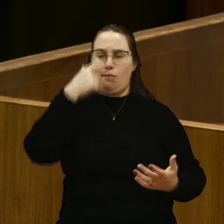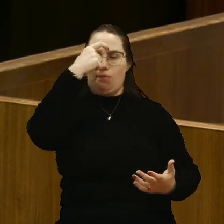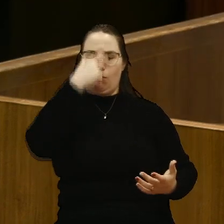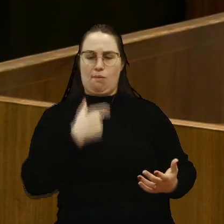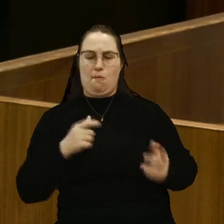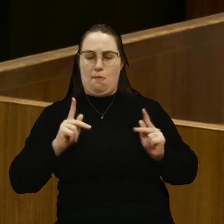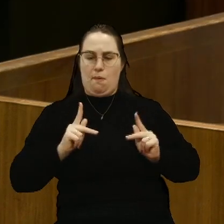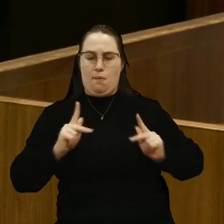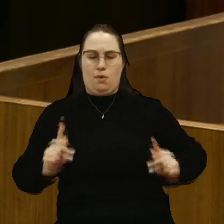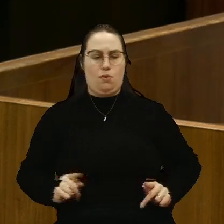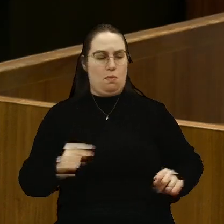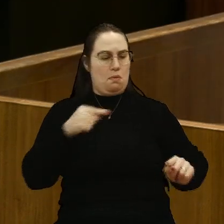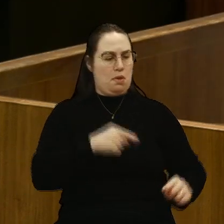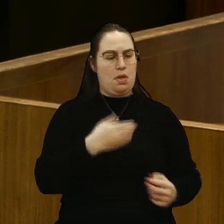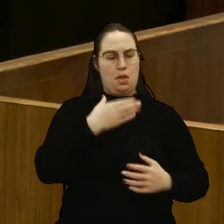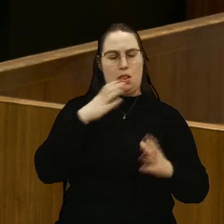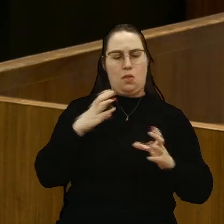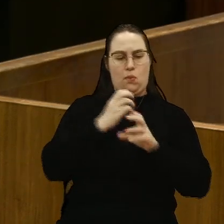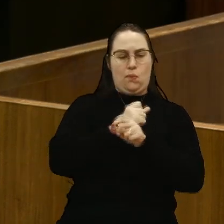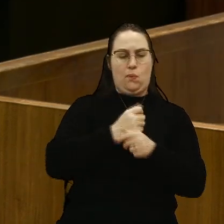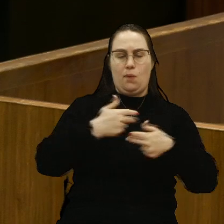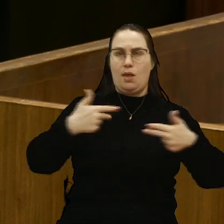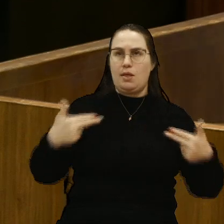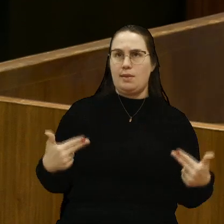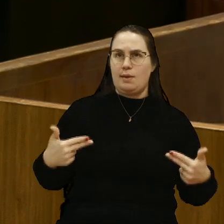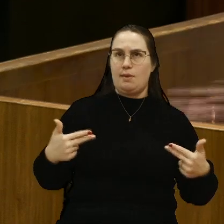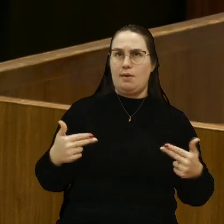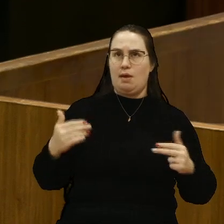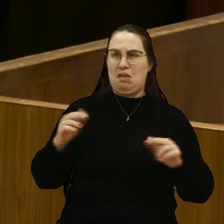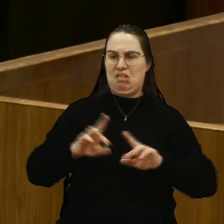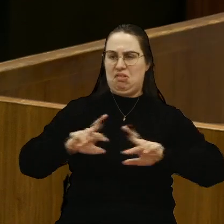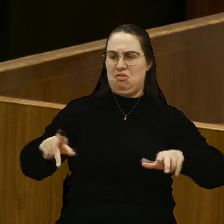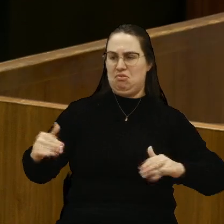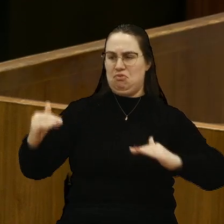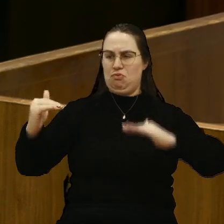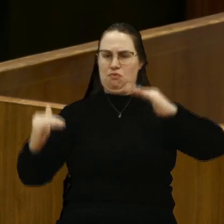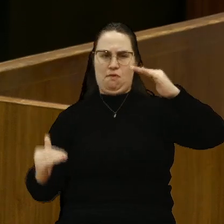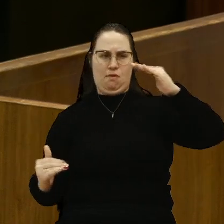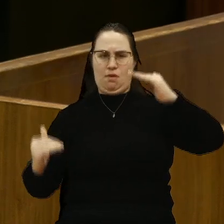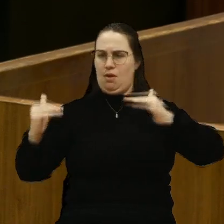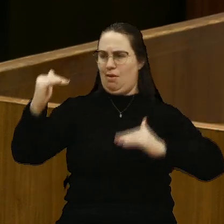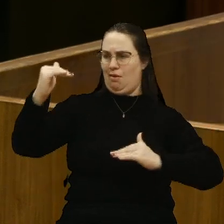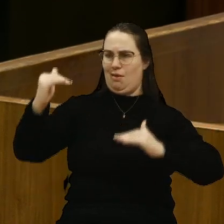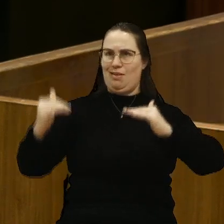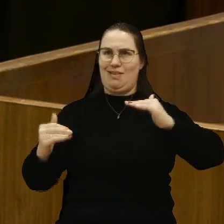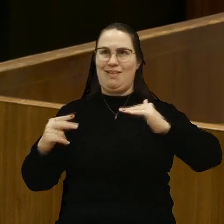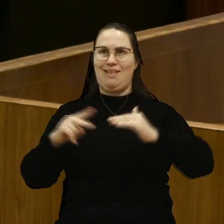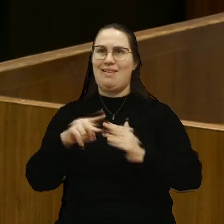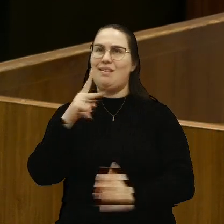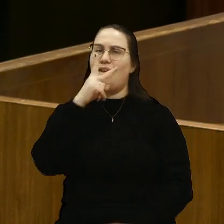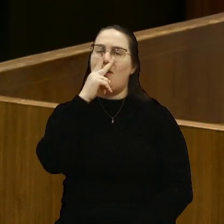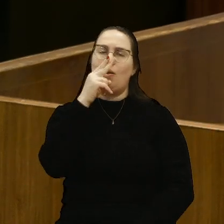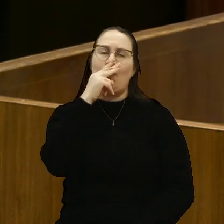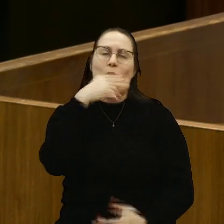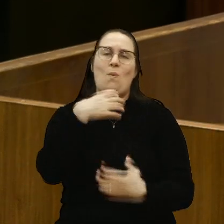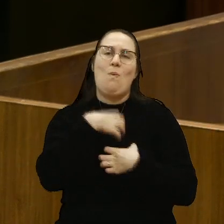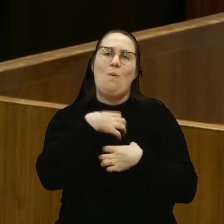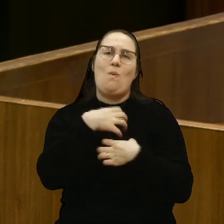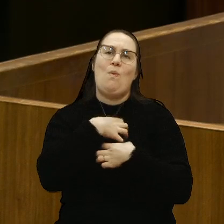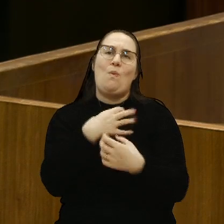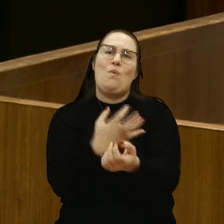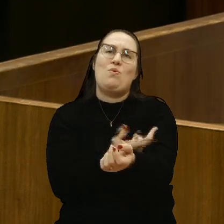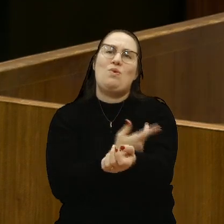e ele é um animal, né? Apesar de ainda existir esse parâmetro, eles têm os mesmos sentimentos e os